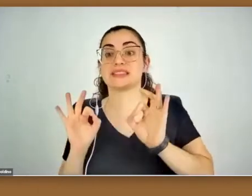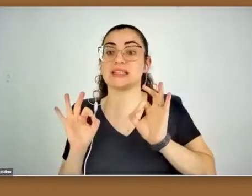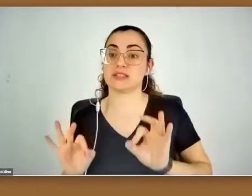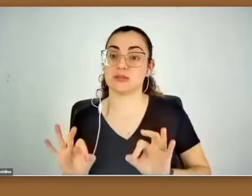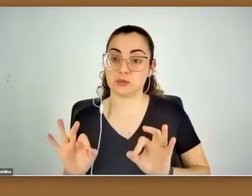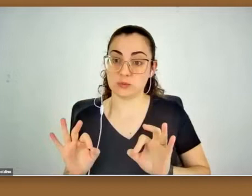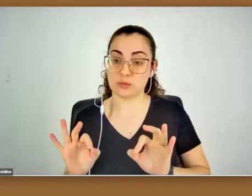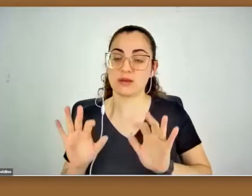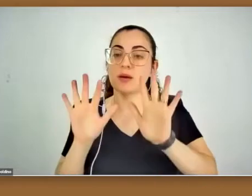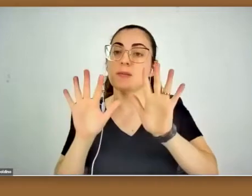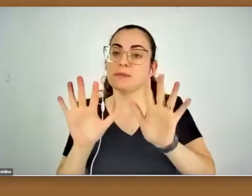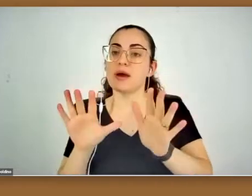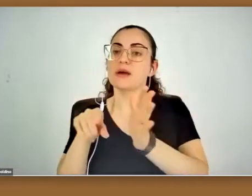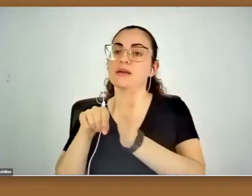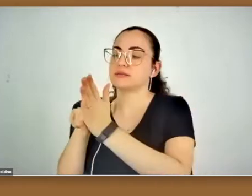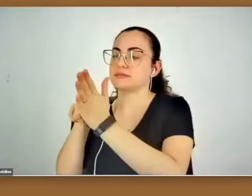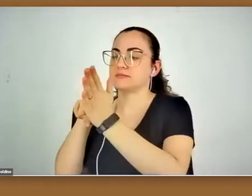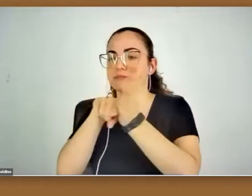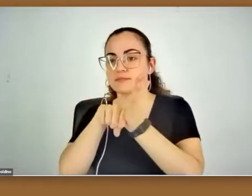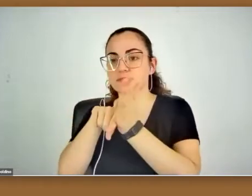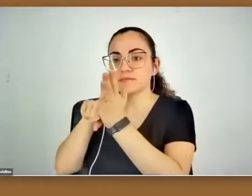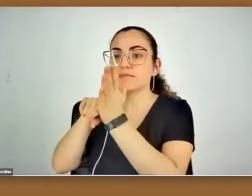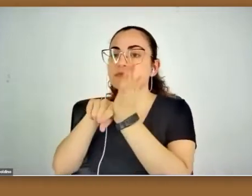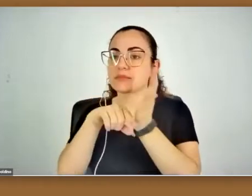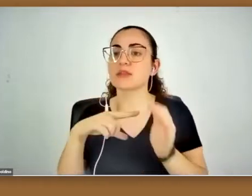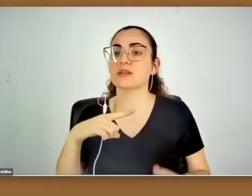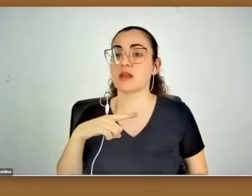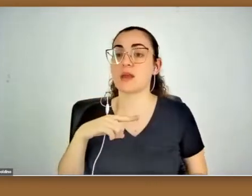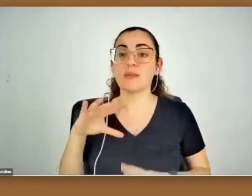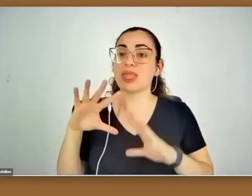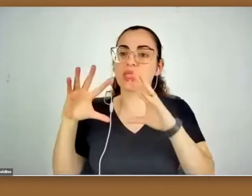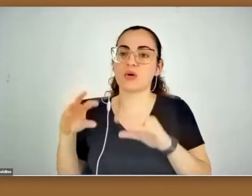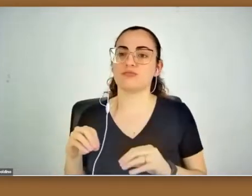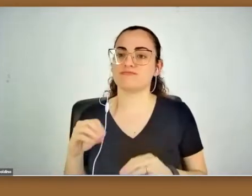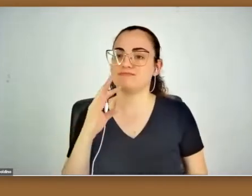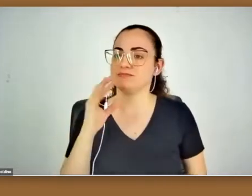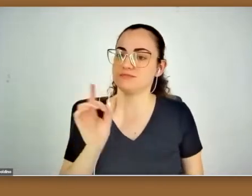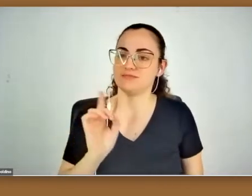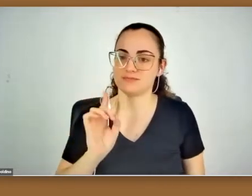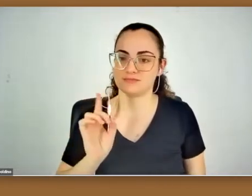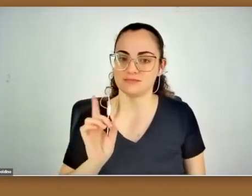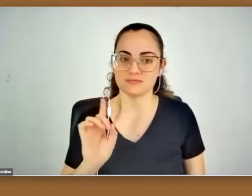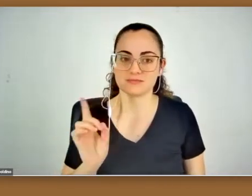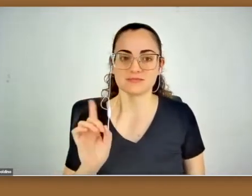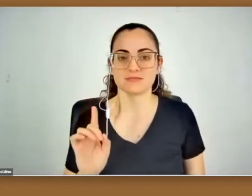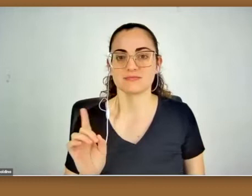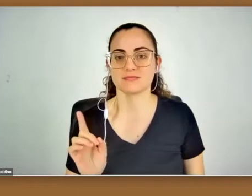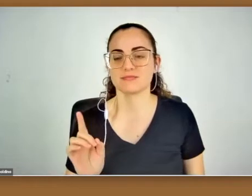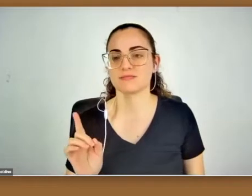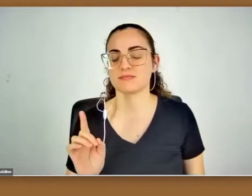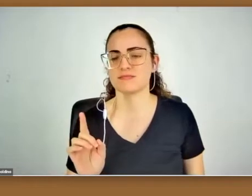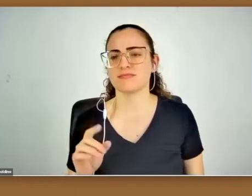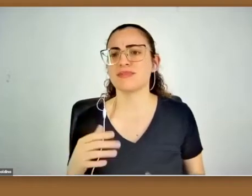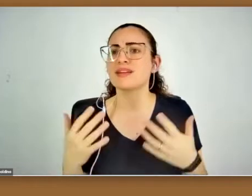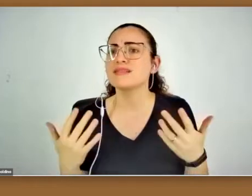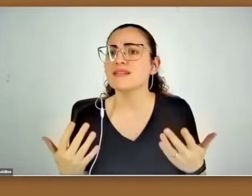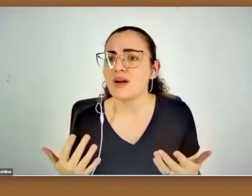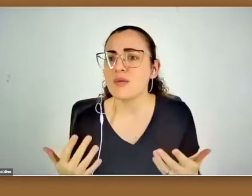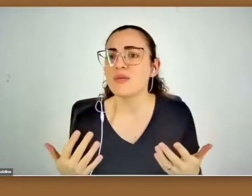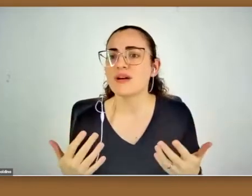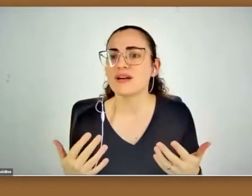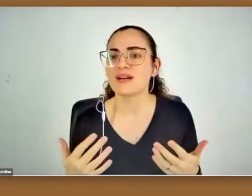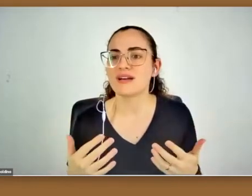eles não são tão reconhecidos como vetores. Então, isso tanto, né, os conhecidos são 2,5%